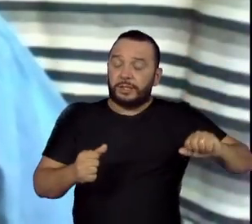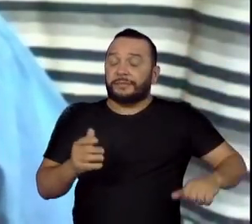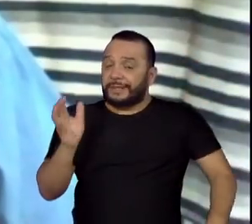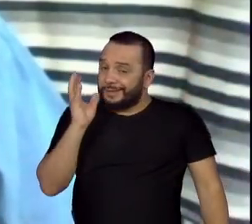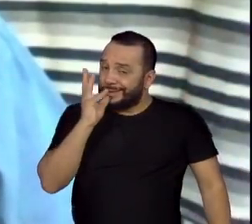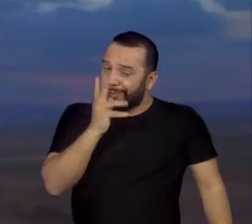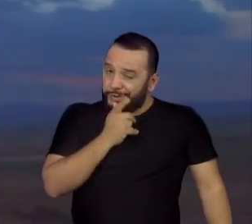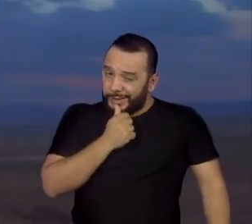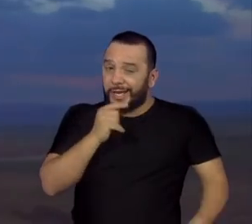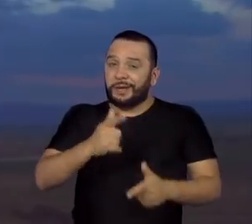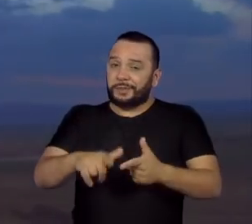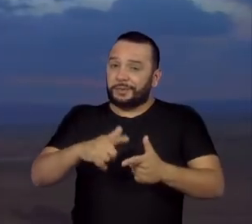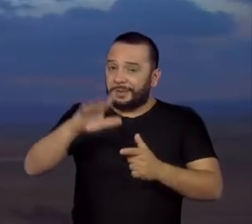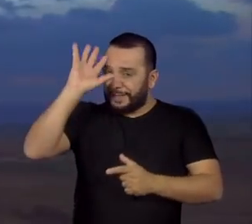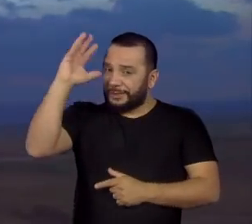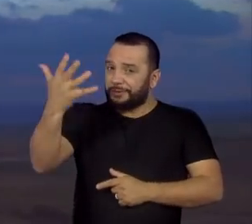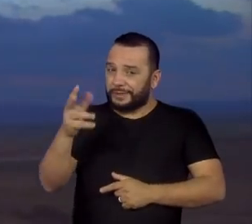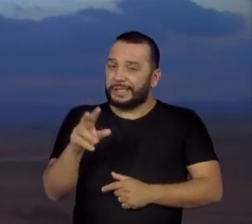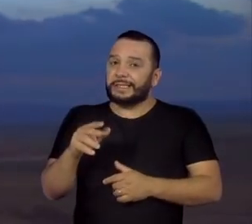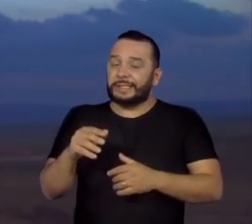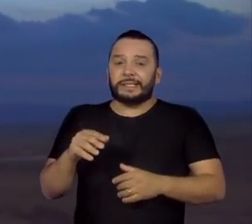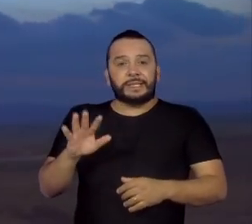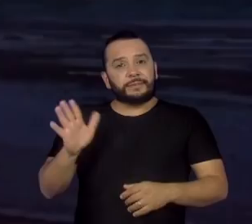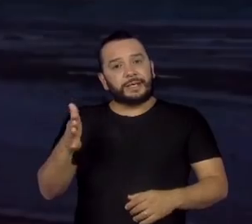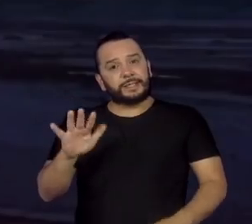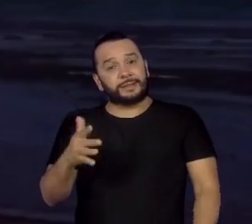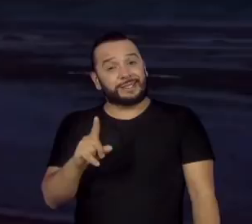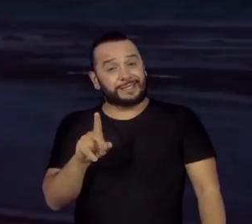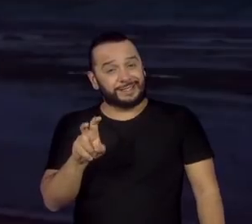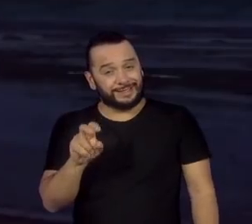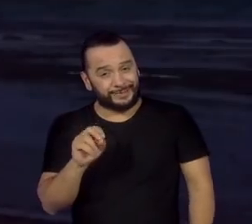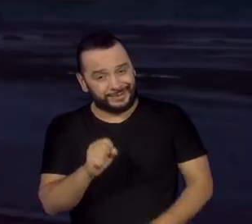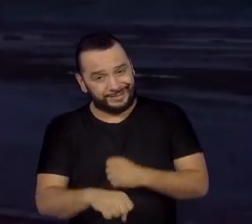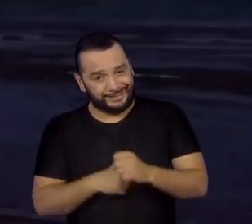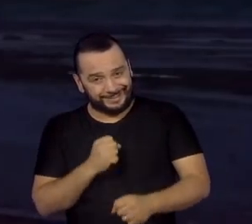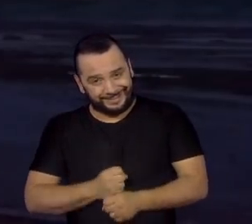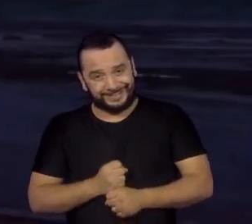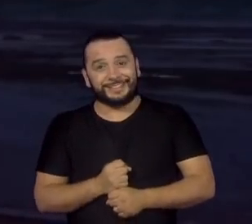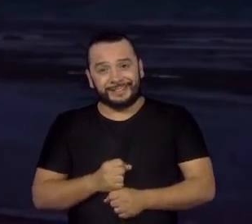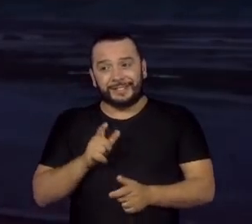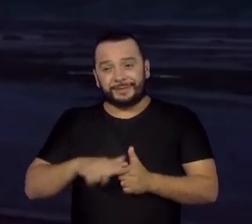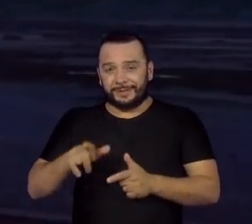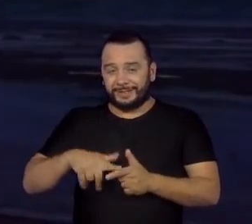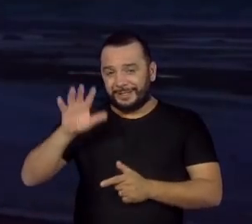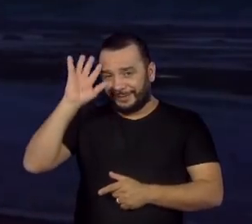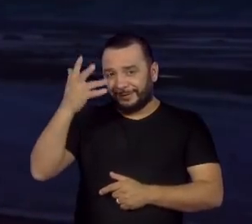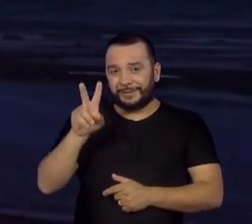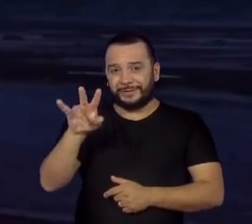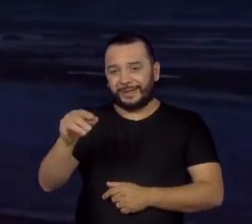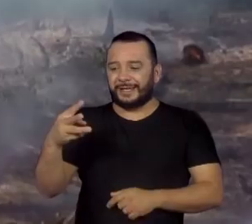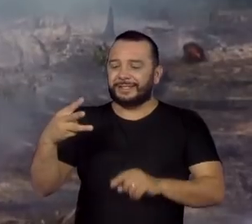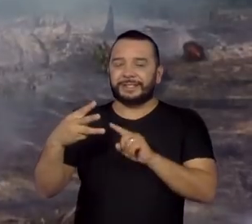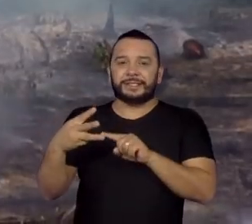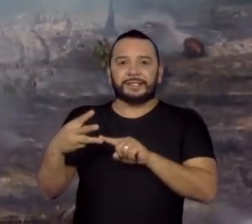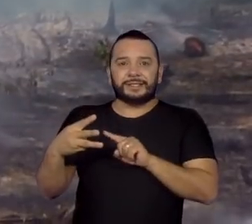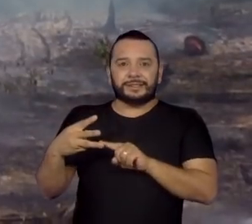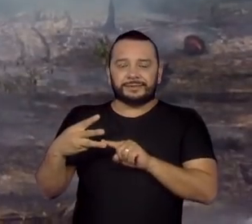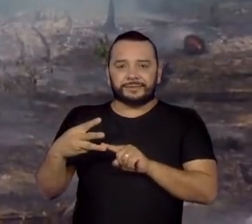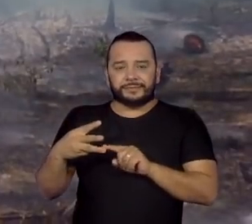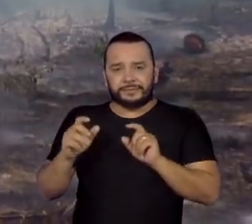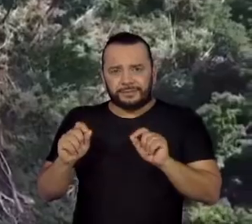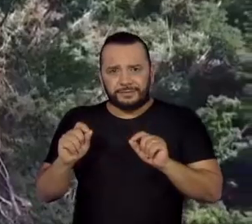prazo podem ser resolvidas, possivelmente em 150 anos nós teremos resolvidos. E temos a crise da